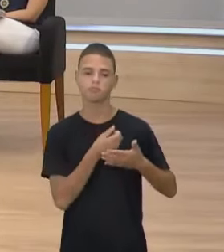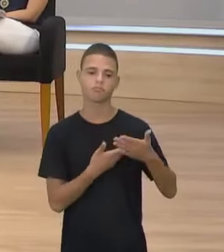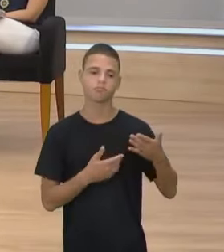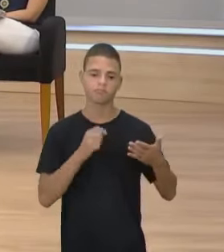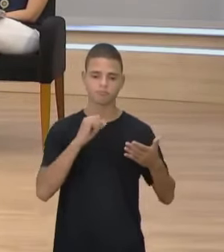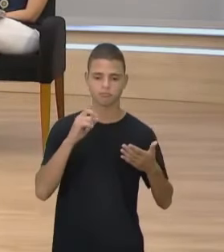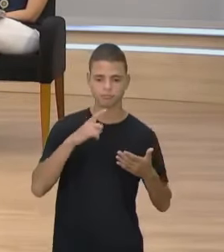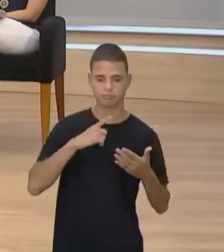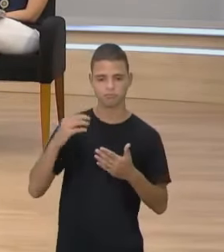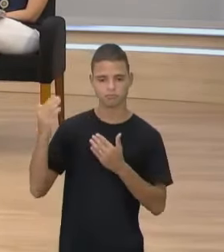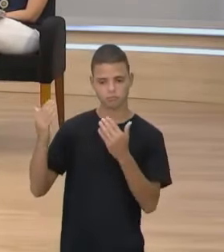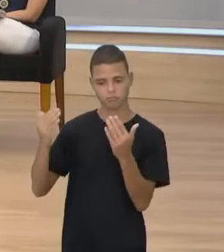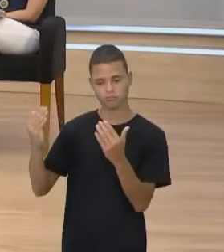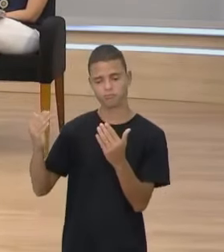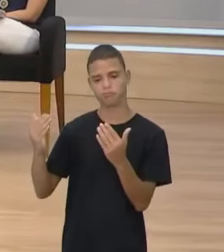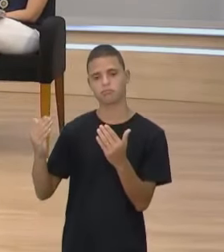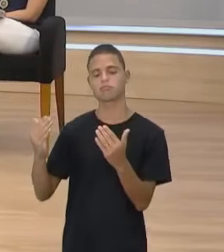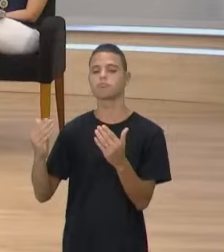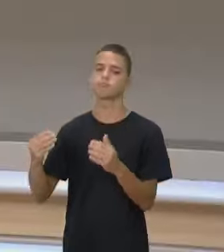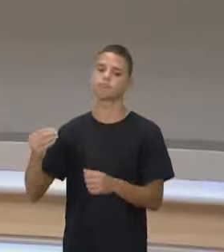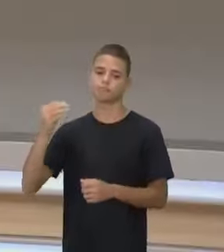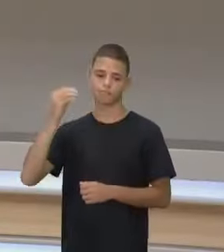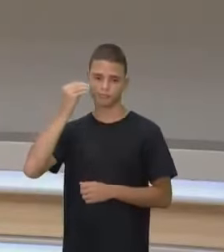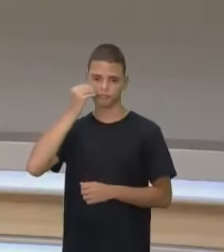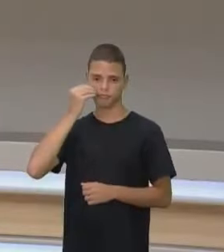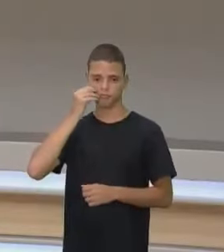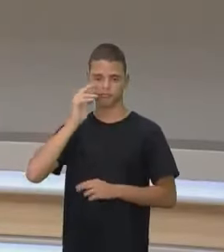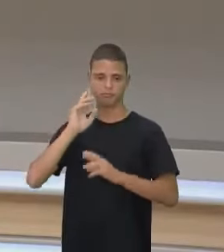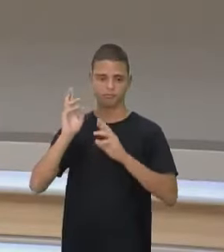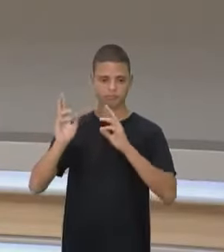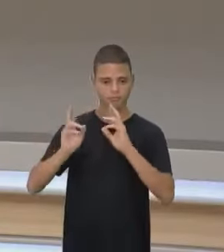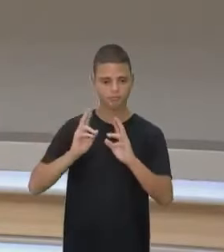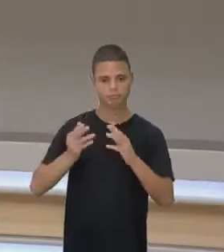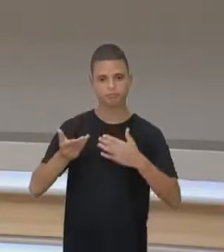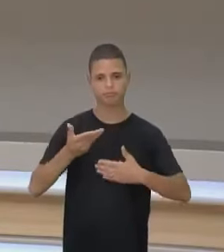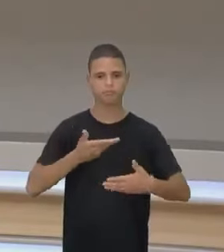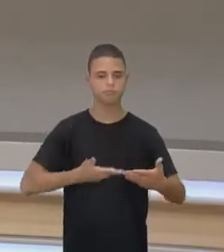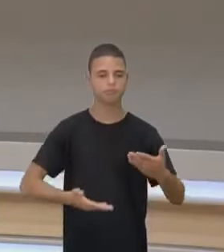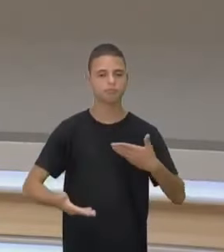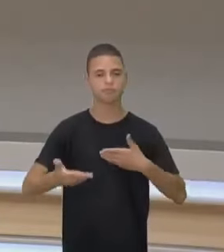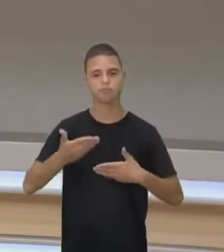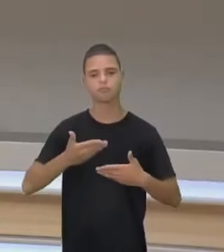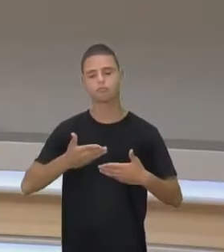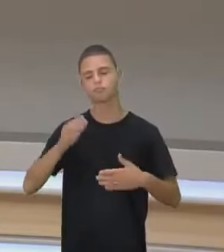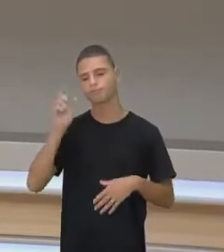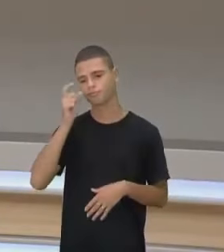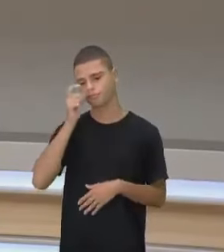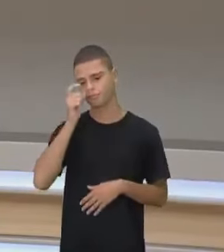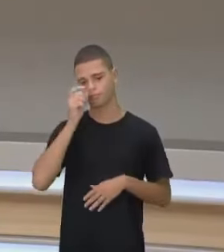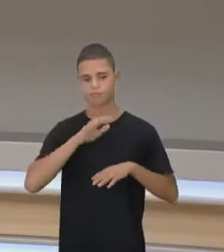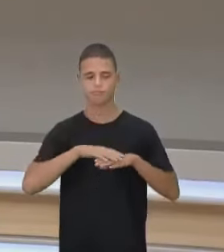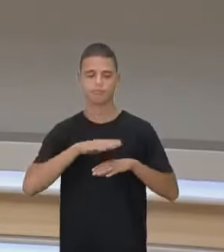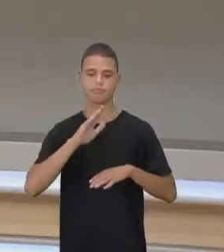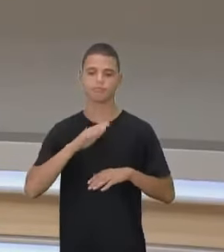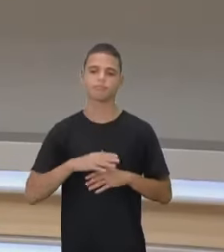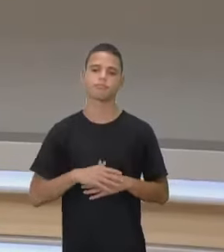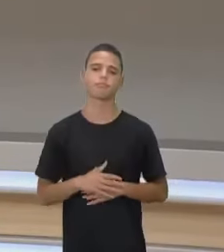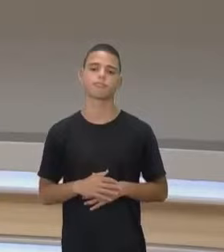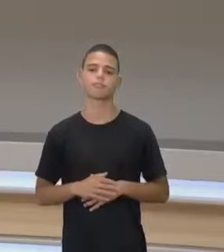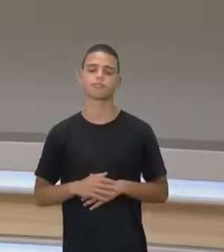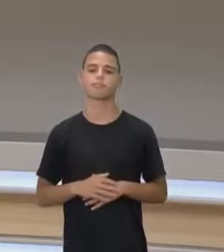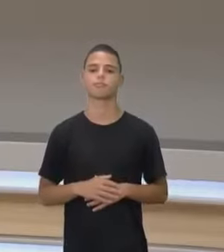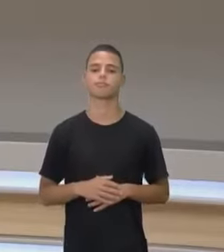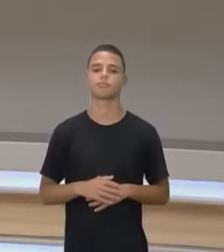tiver de pergunta, a gente vai tentar responder de forma que esse bate-papo seja o mais interessante possível para vocês.